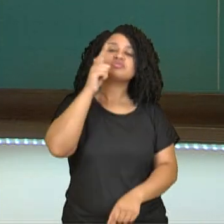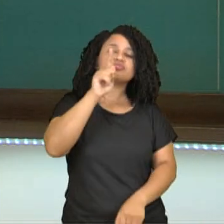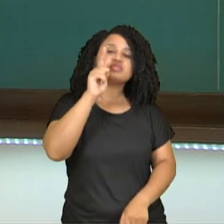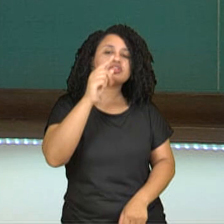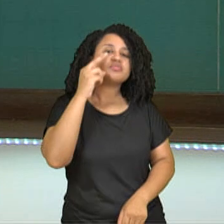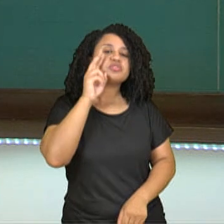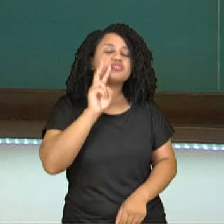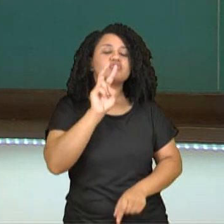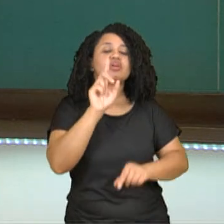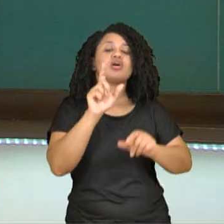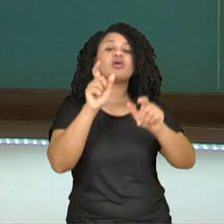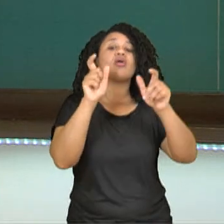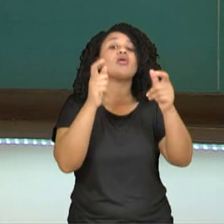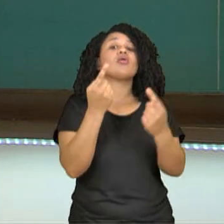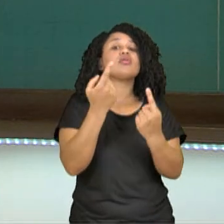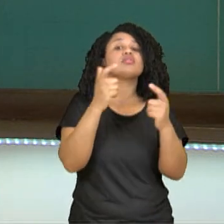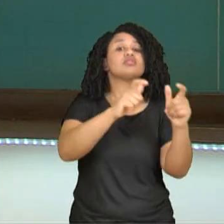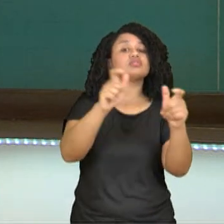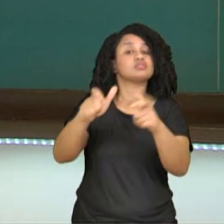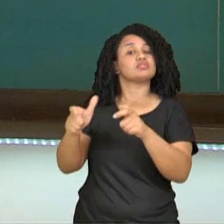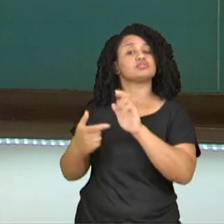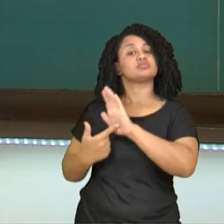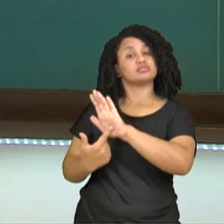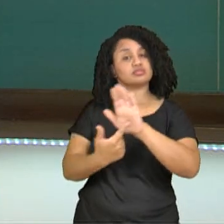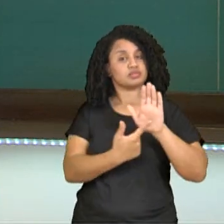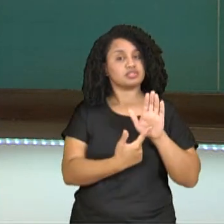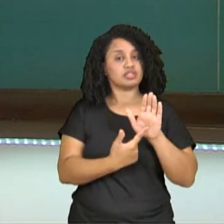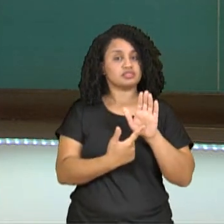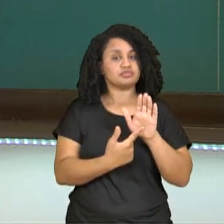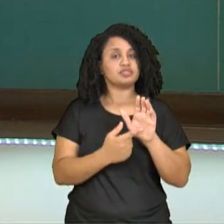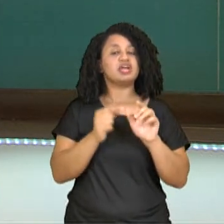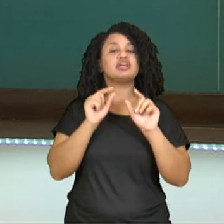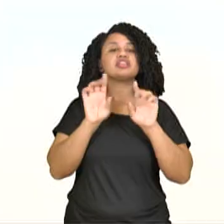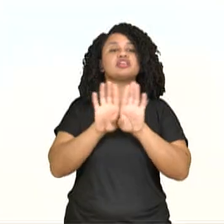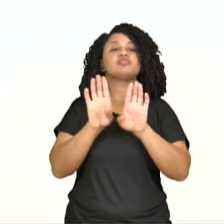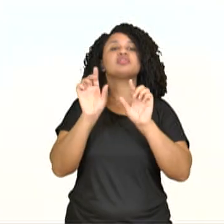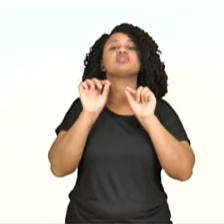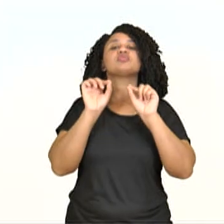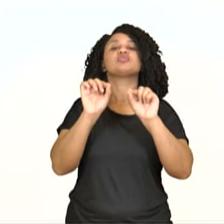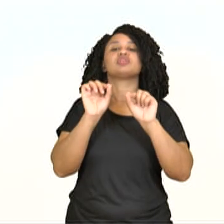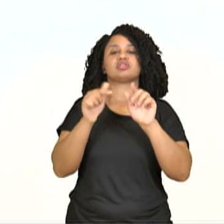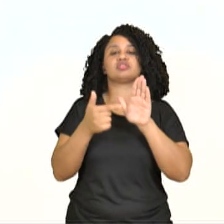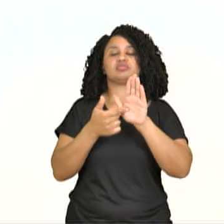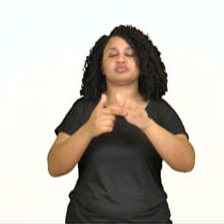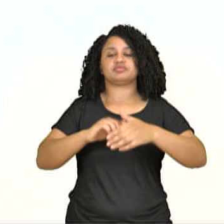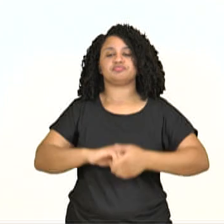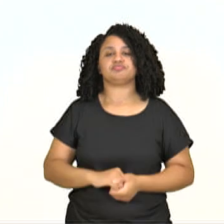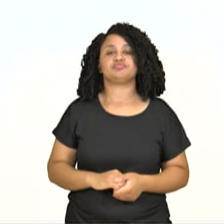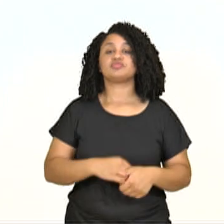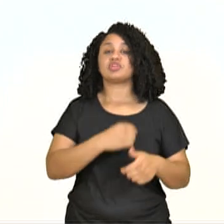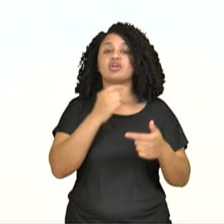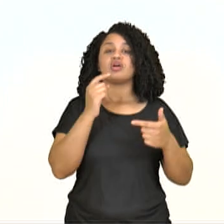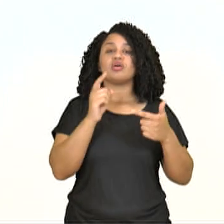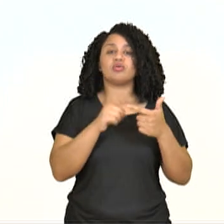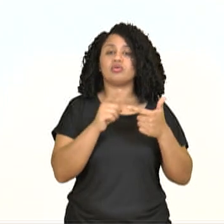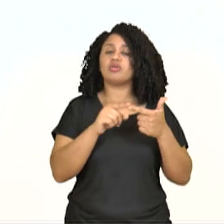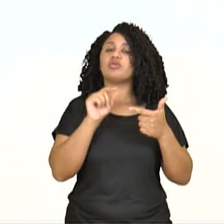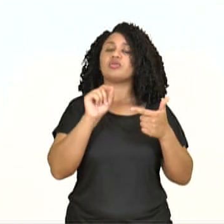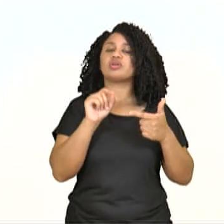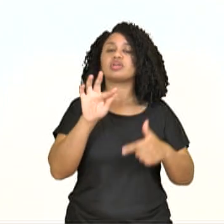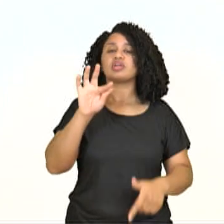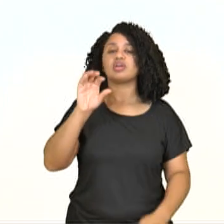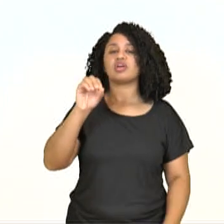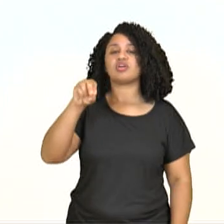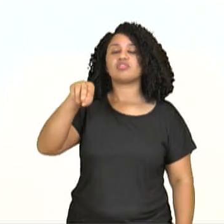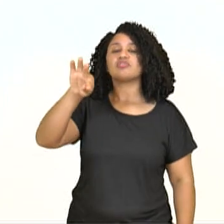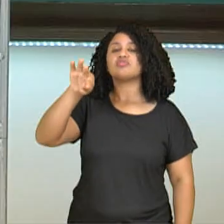sendo representado e o que está sendo representado desta localidade. Nós também vamos ter a fonte do mapa. O que é a